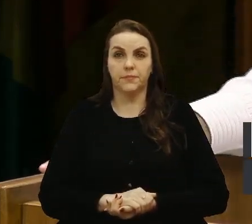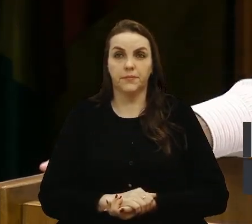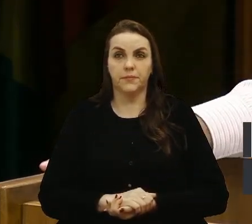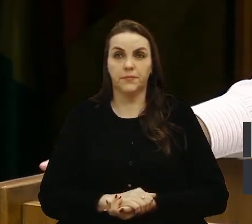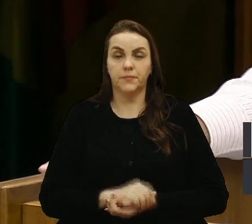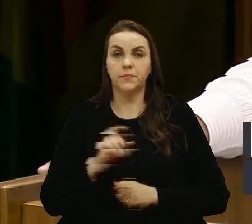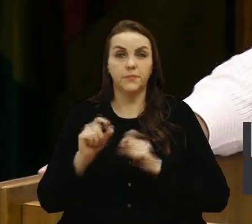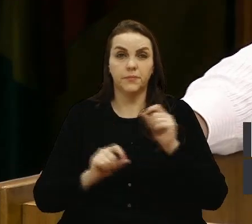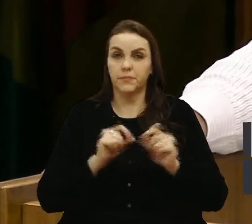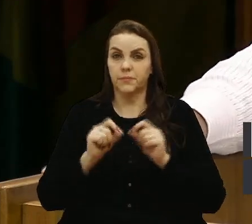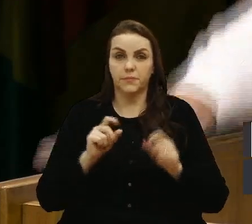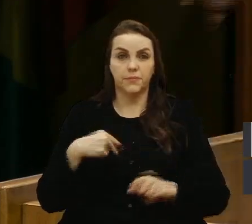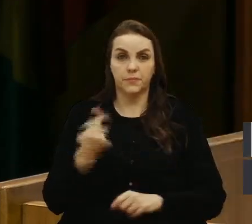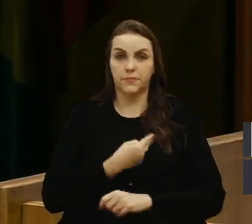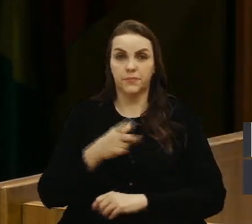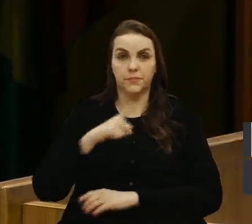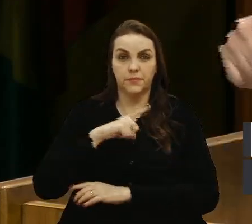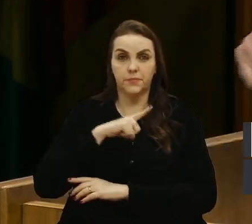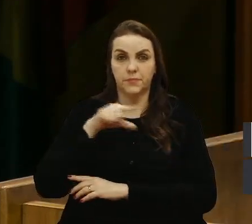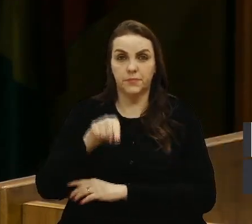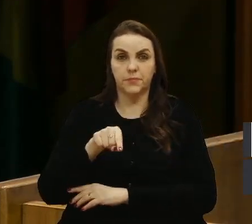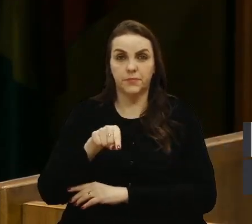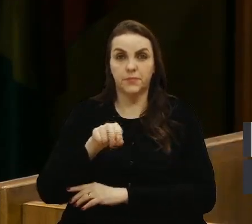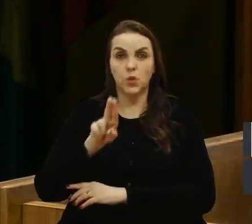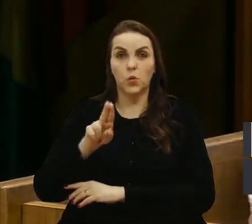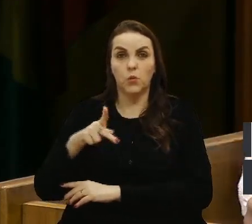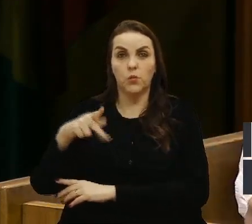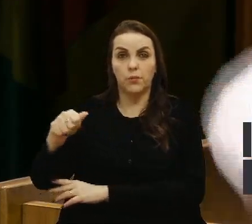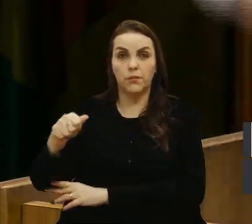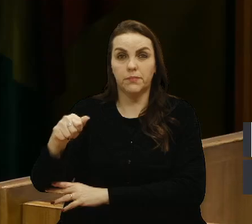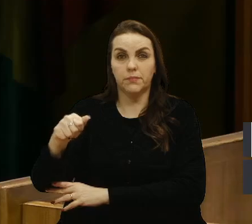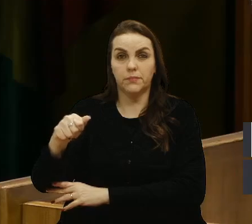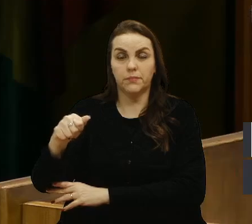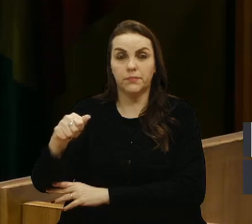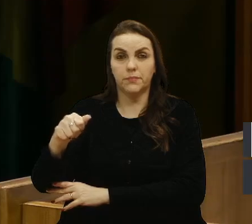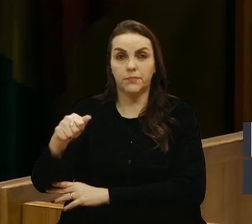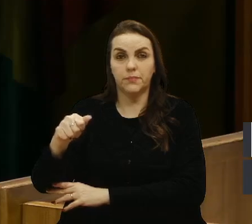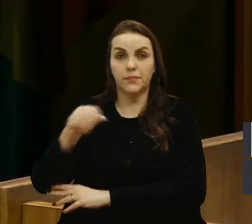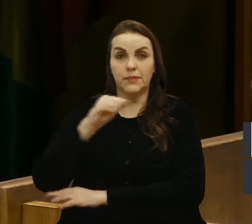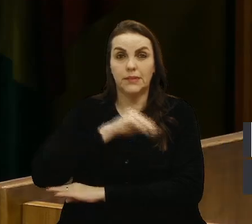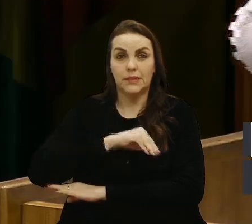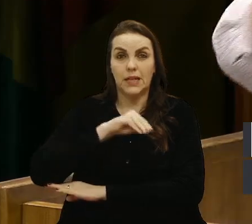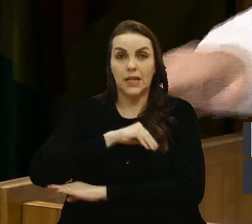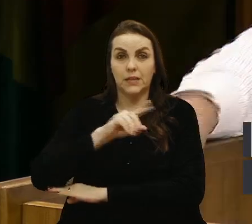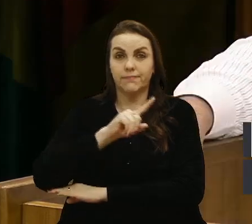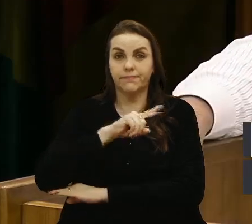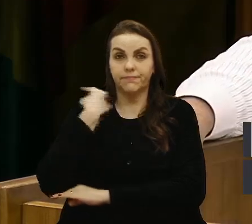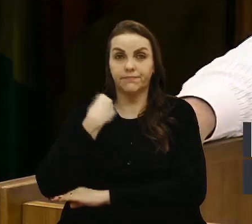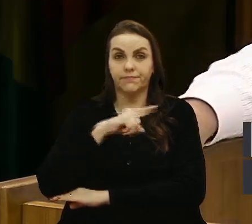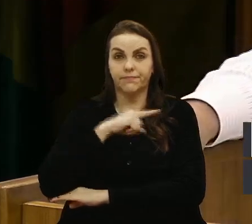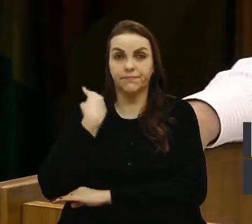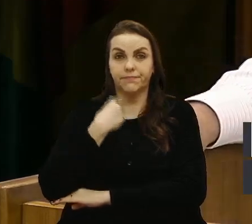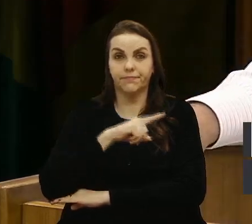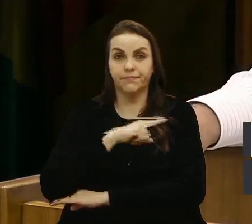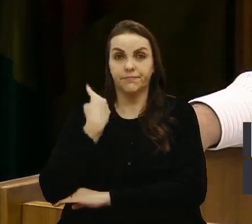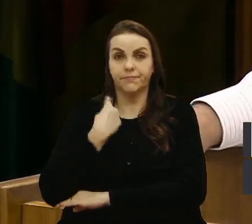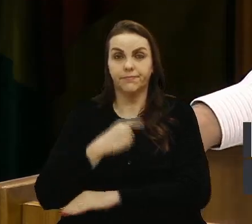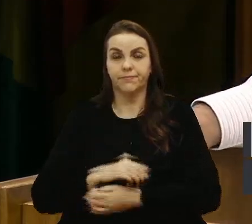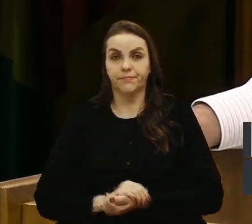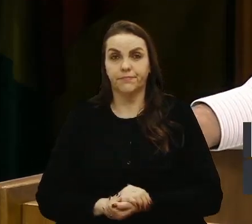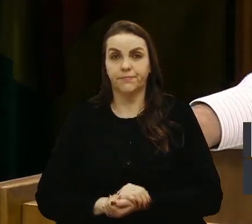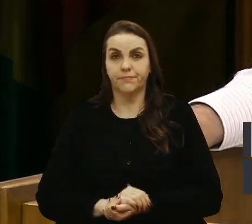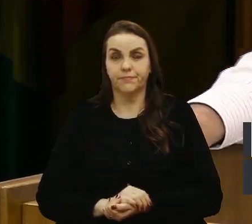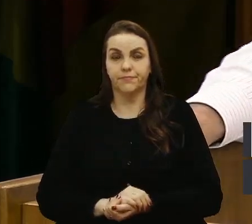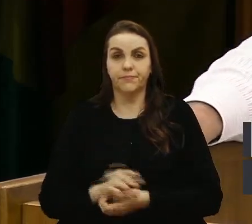O que nós temos são UPAs com salários atrasados